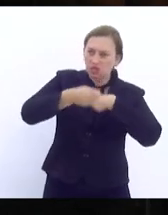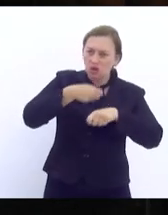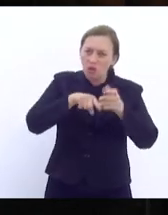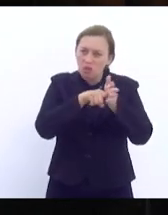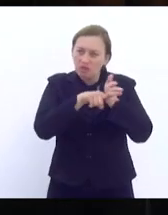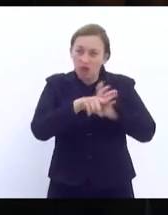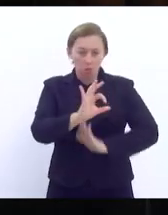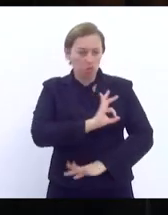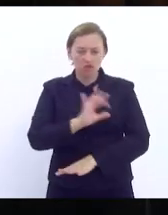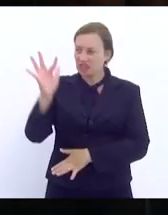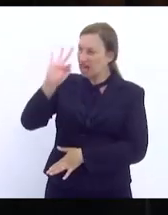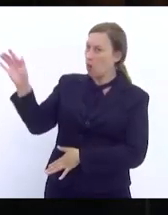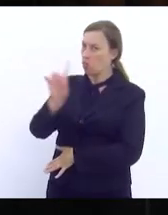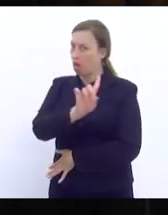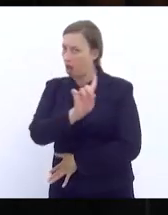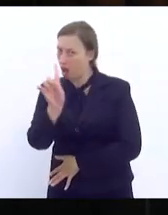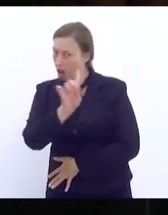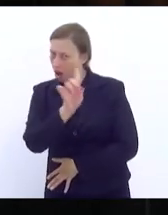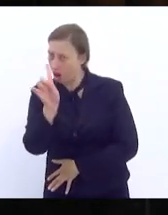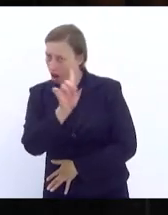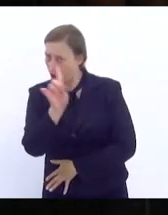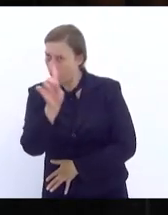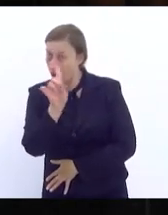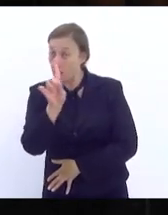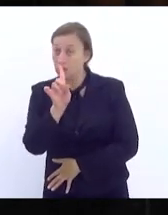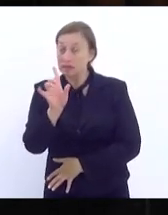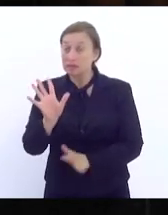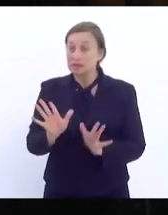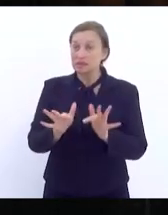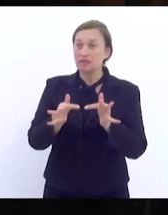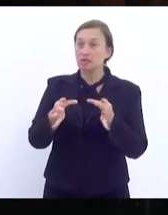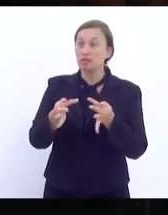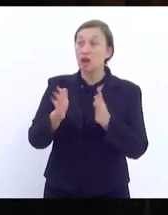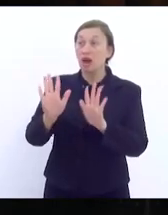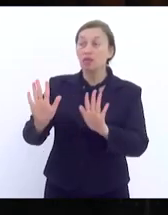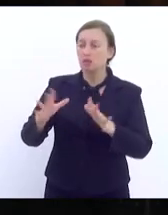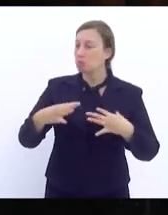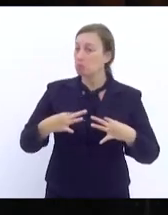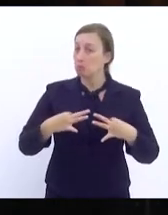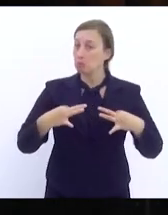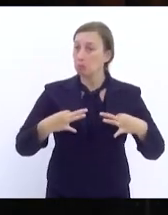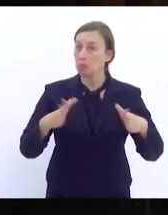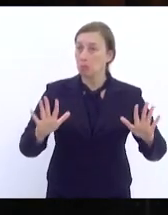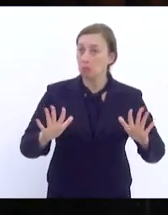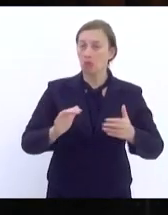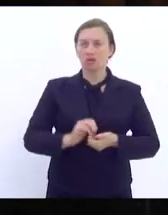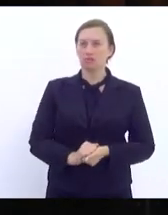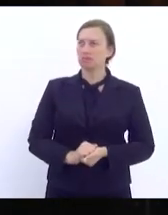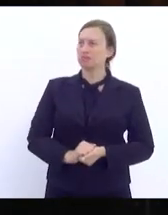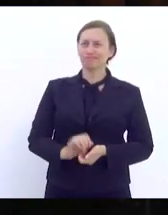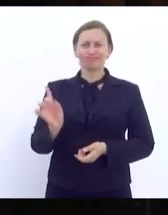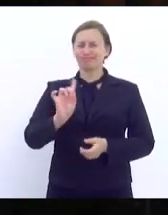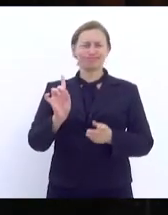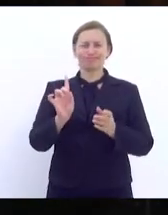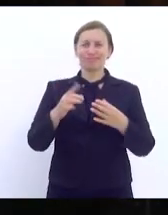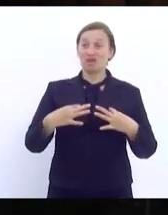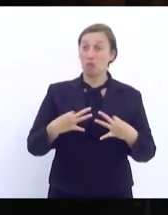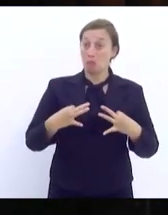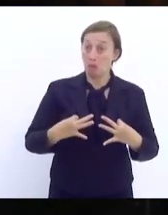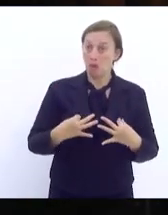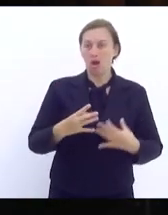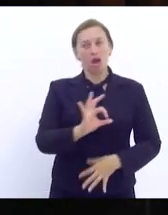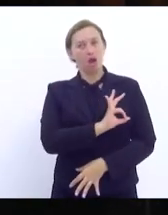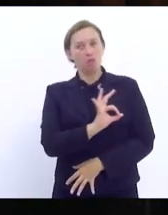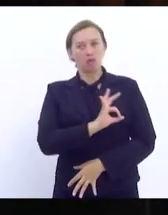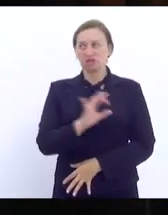da polícia federal não Ele simplesmente a gente tá à disposição ele não tem que se colocar à disposição por Polícia Federal